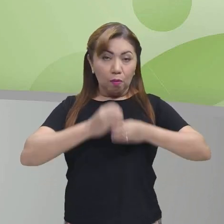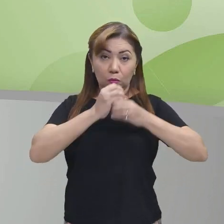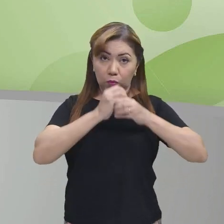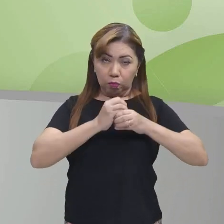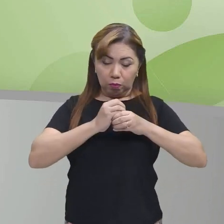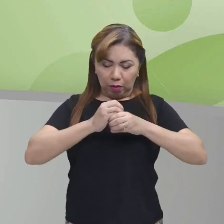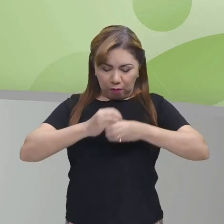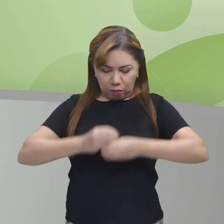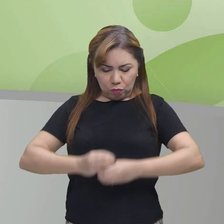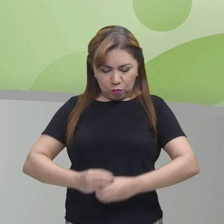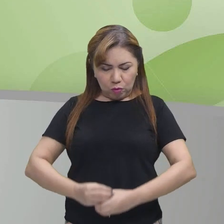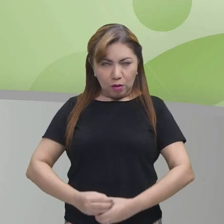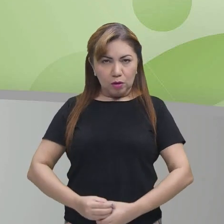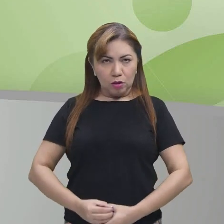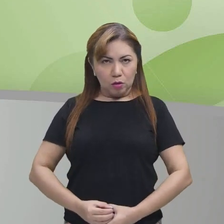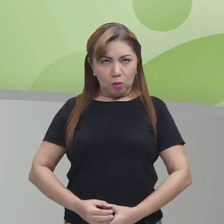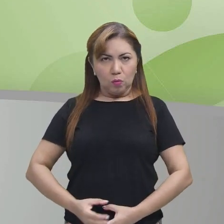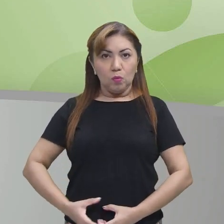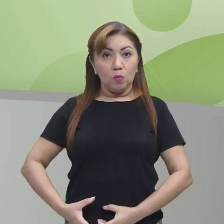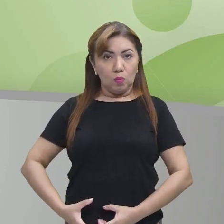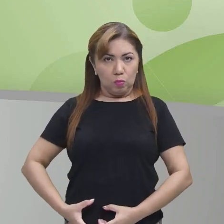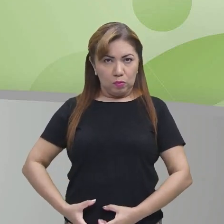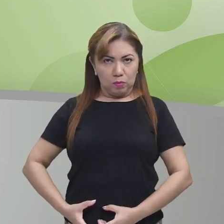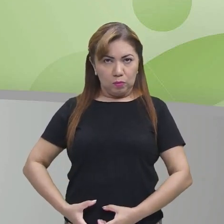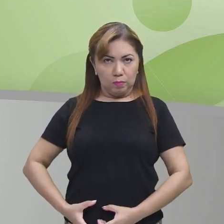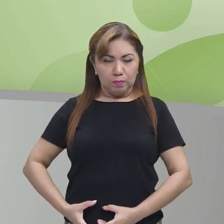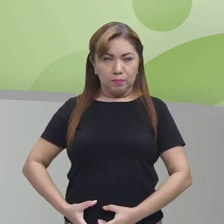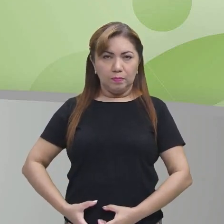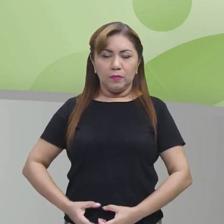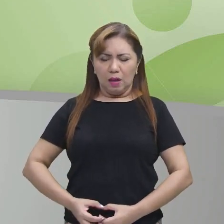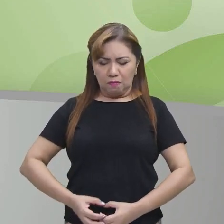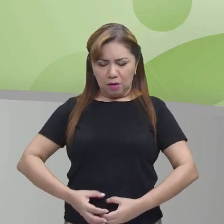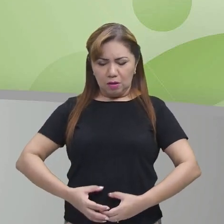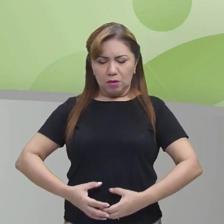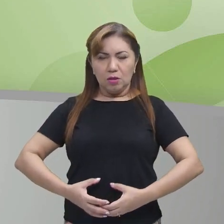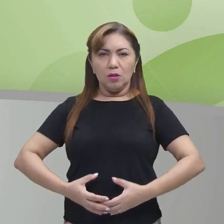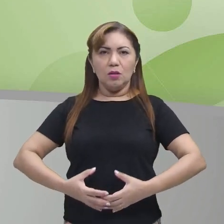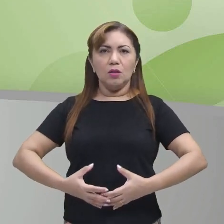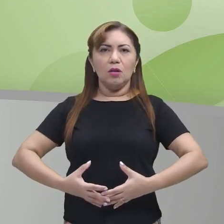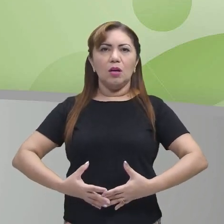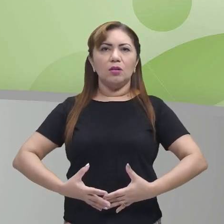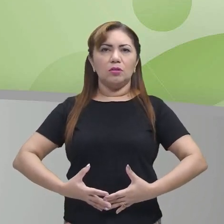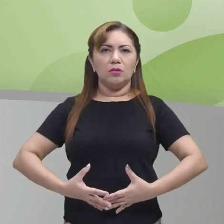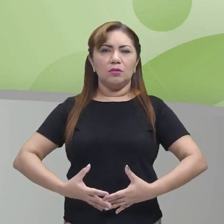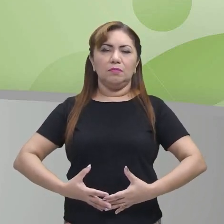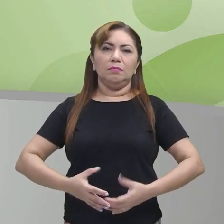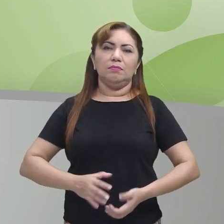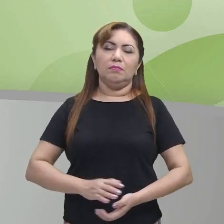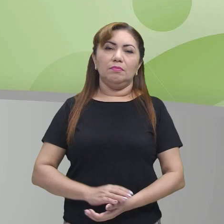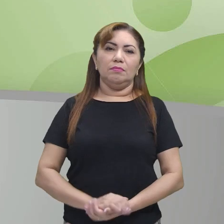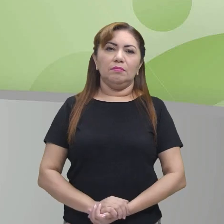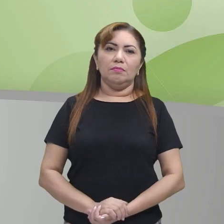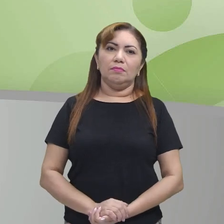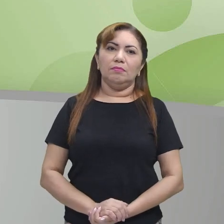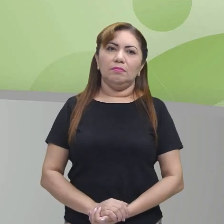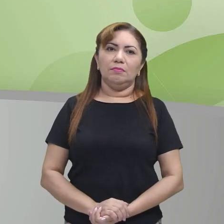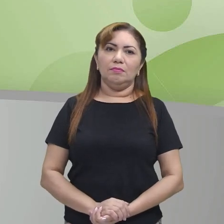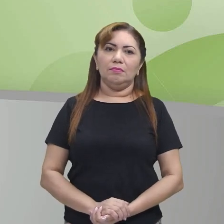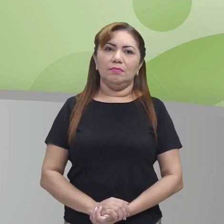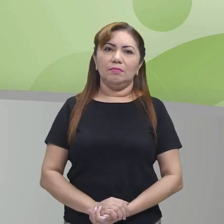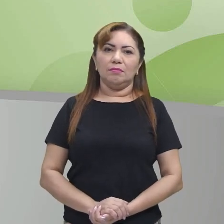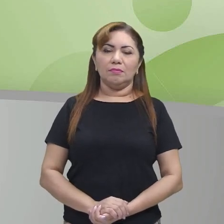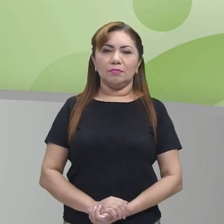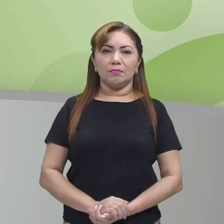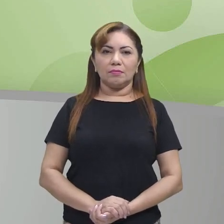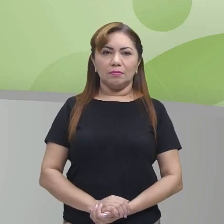conhecemos, dentro do útero da mulher. Então, nós vamos ver um pouco mais sobre